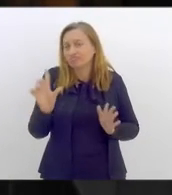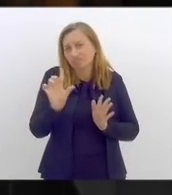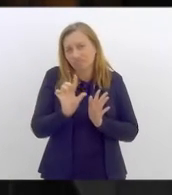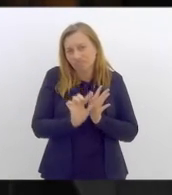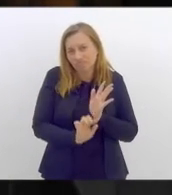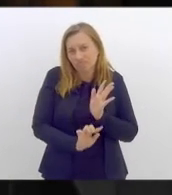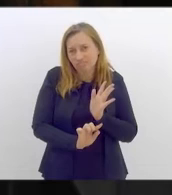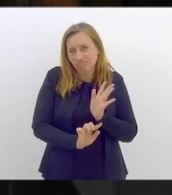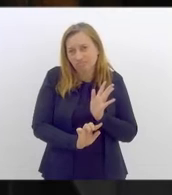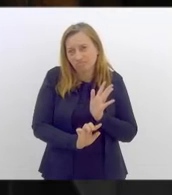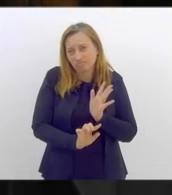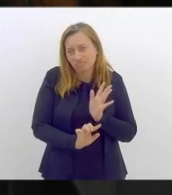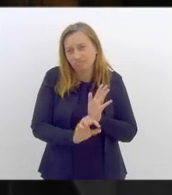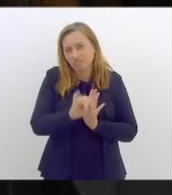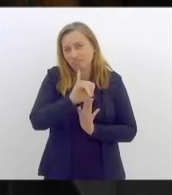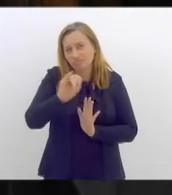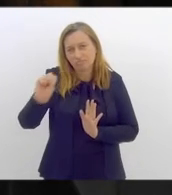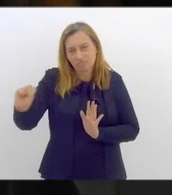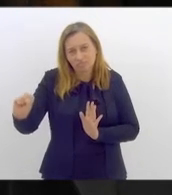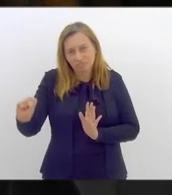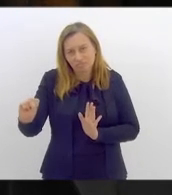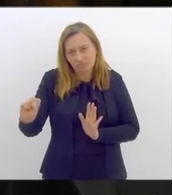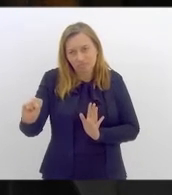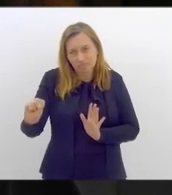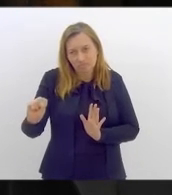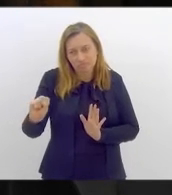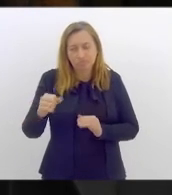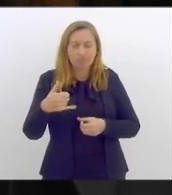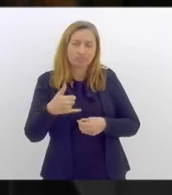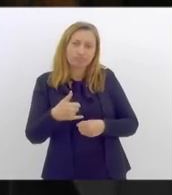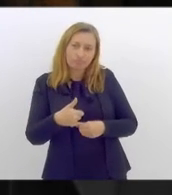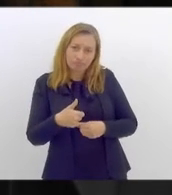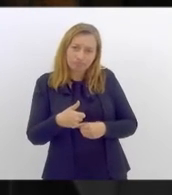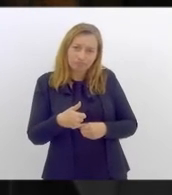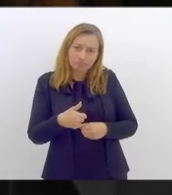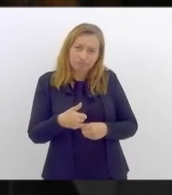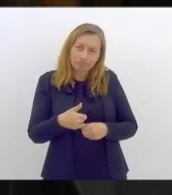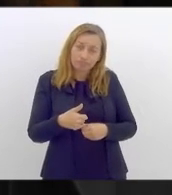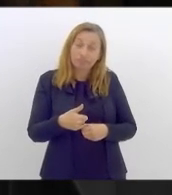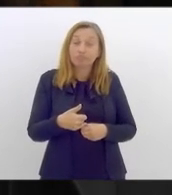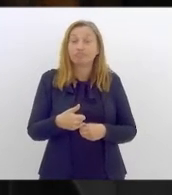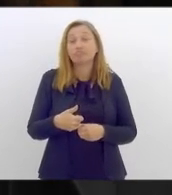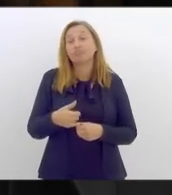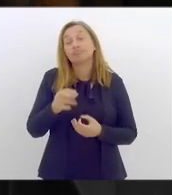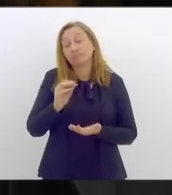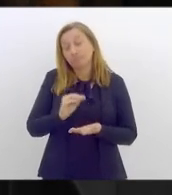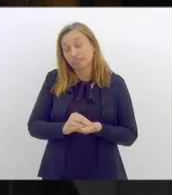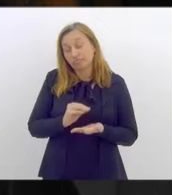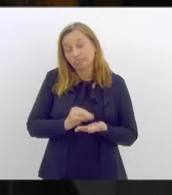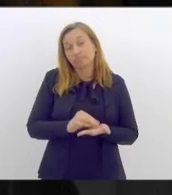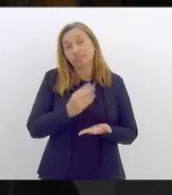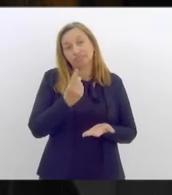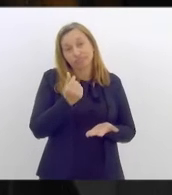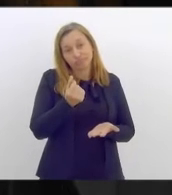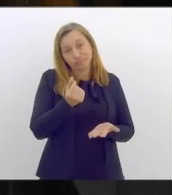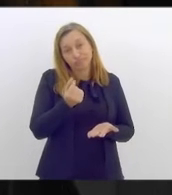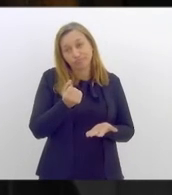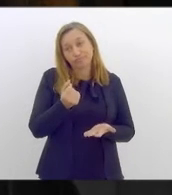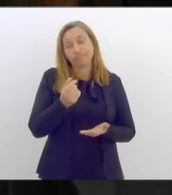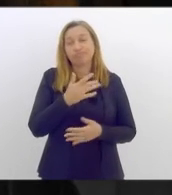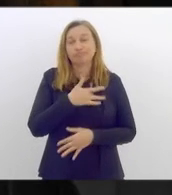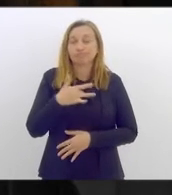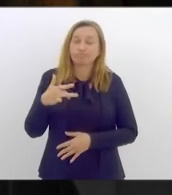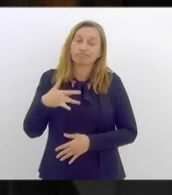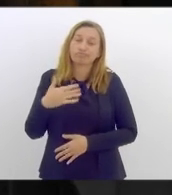o ICMS dos combustíveis e vai faltar dinheiro para a saúde